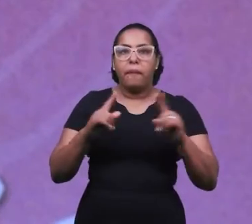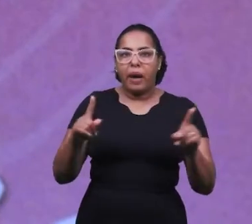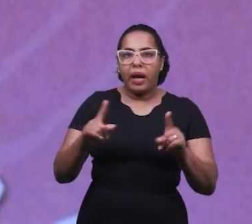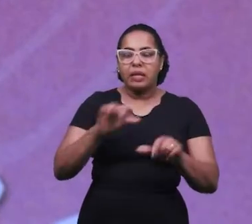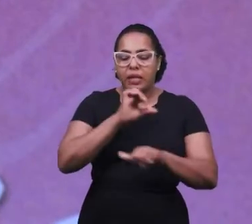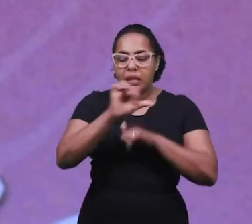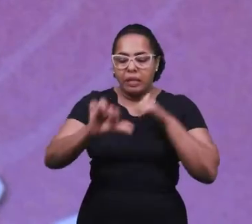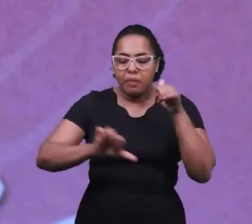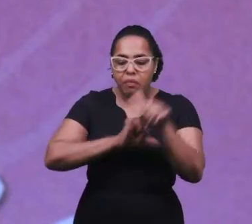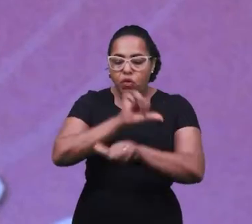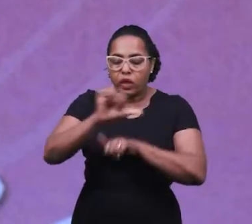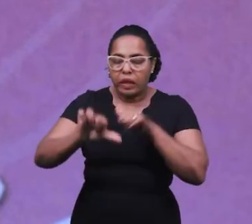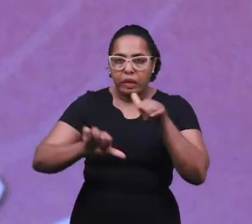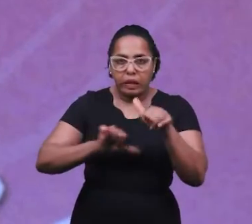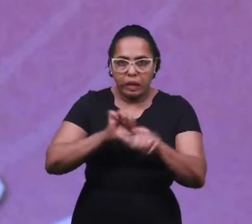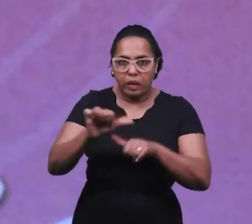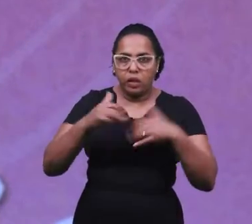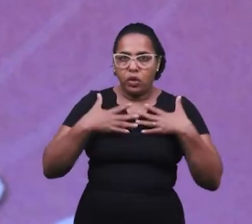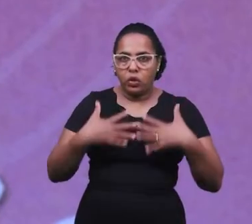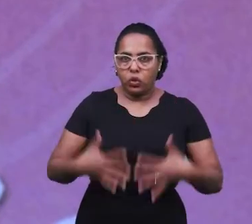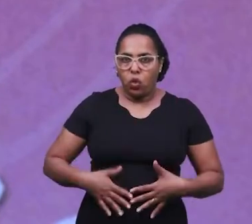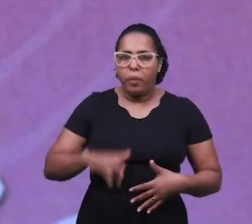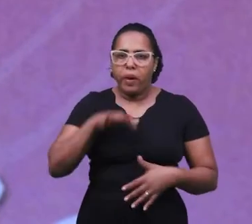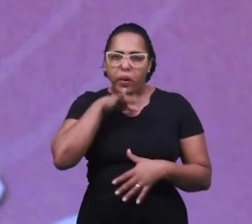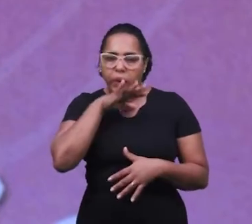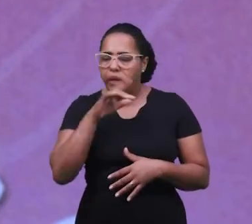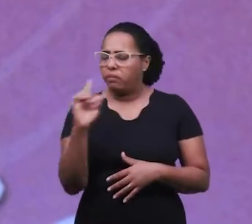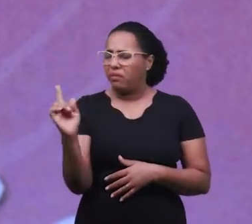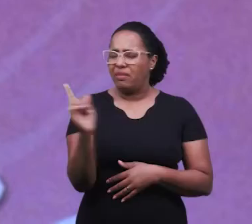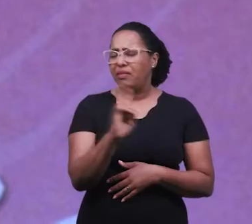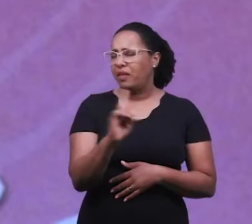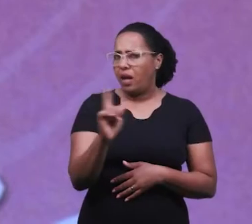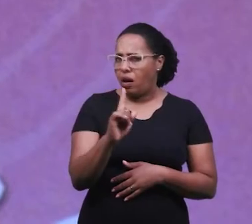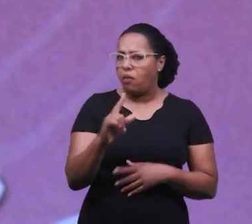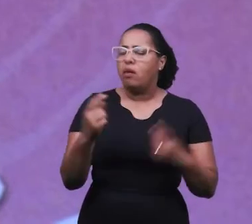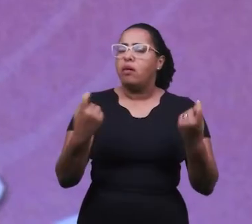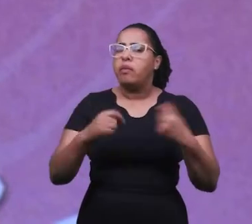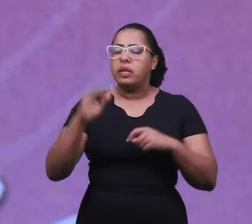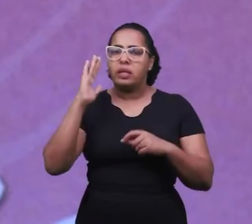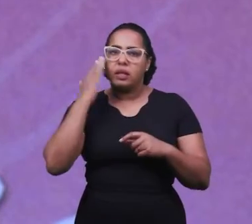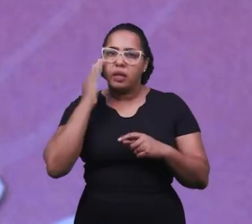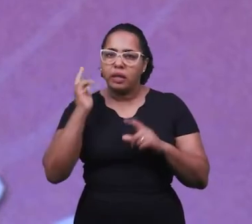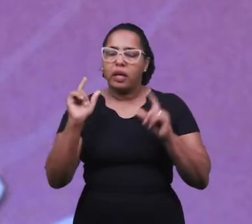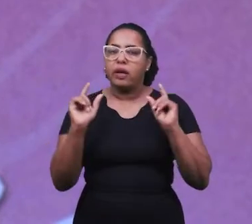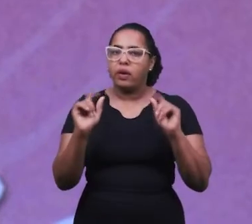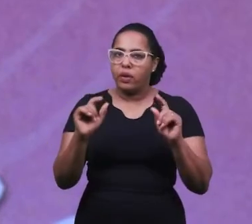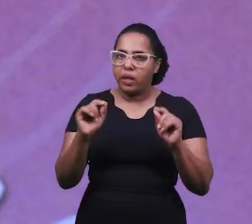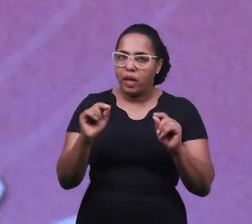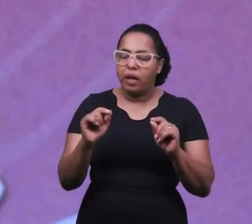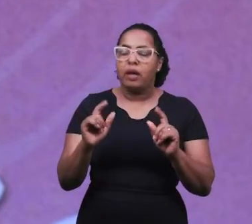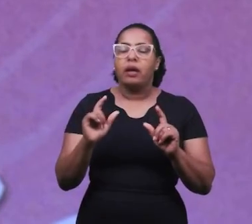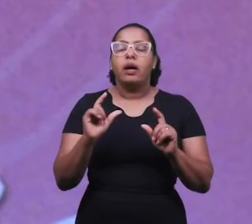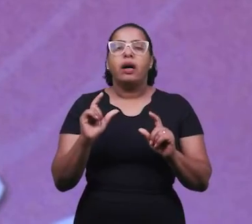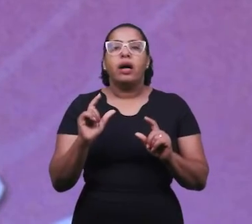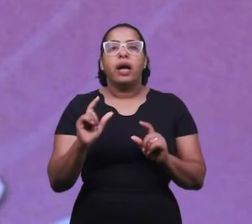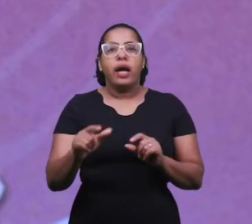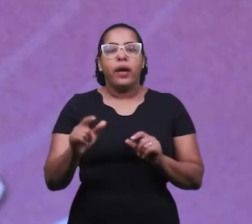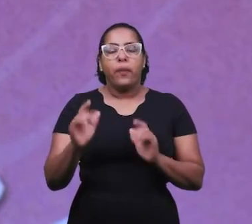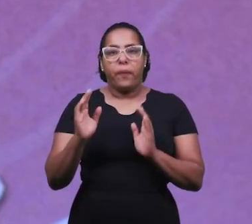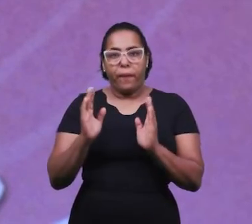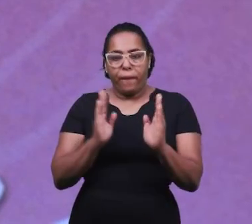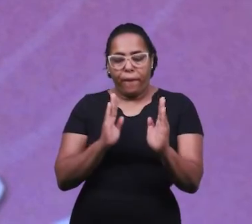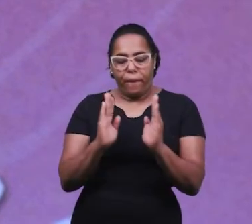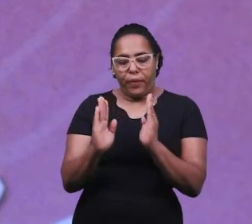a senescência, ela não deve ser considerada como algo ruim. Entendam, a senescência deve ser